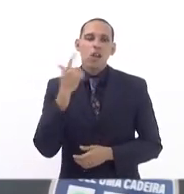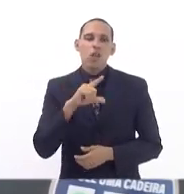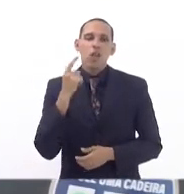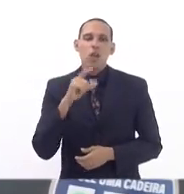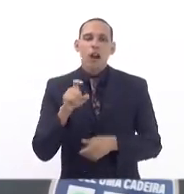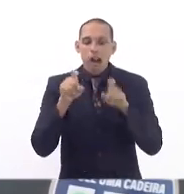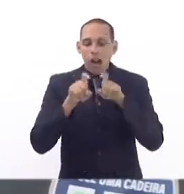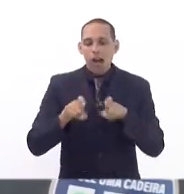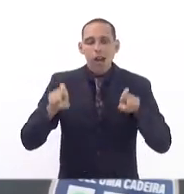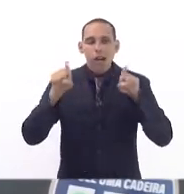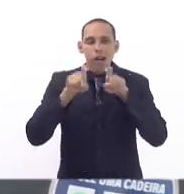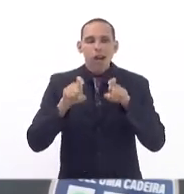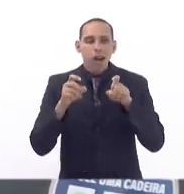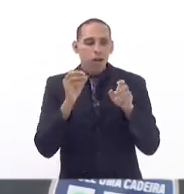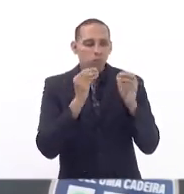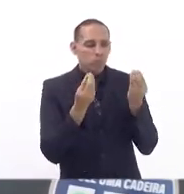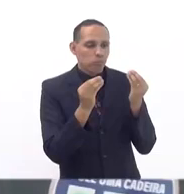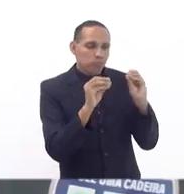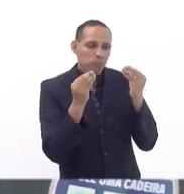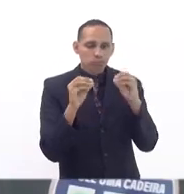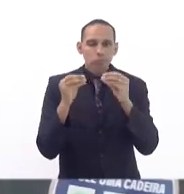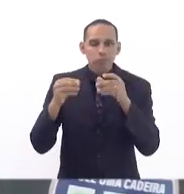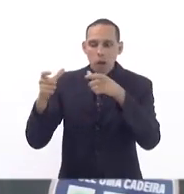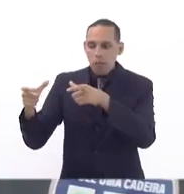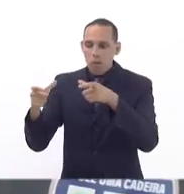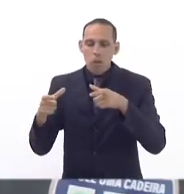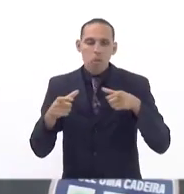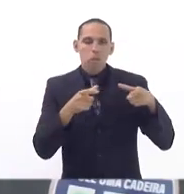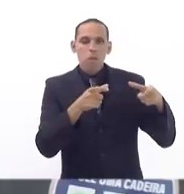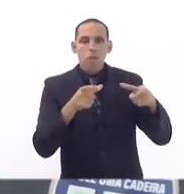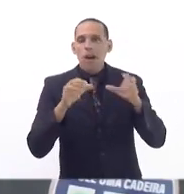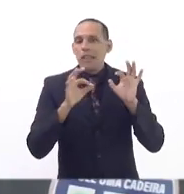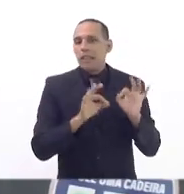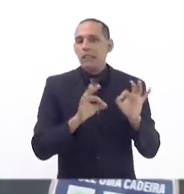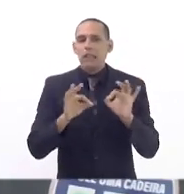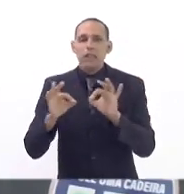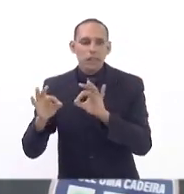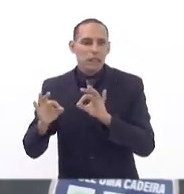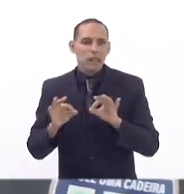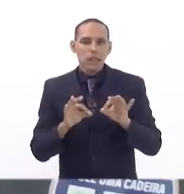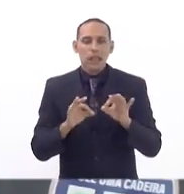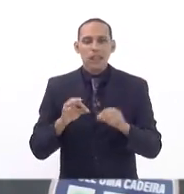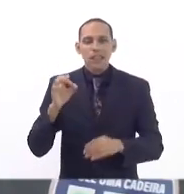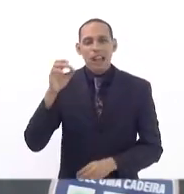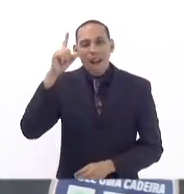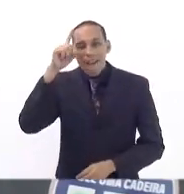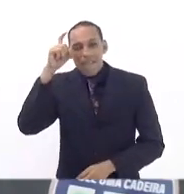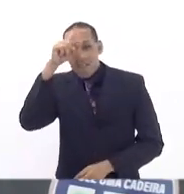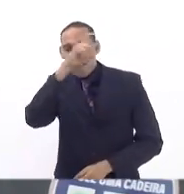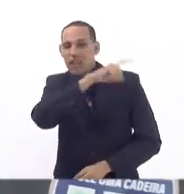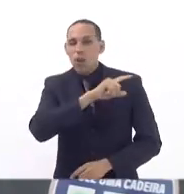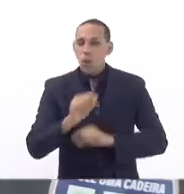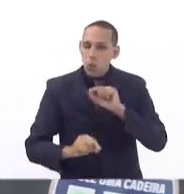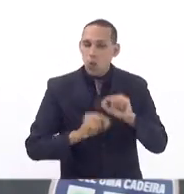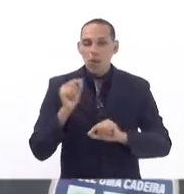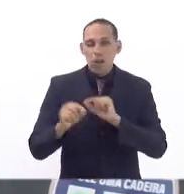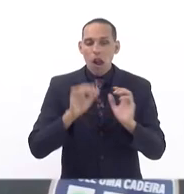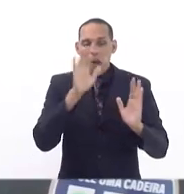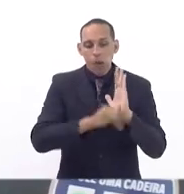maquinários constantes é em Pontos estratégicos que ficam mais difíceis a subtração desses